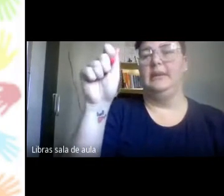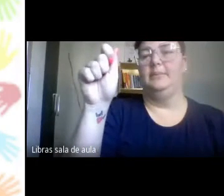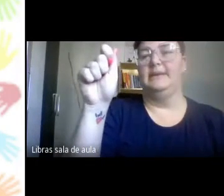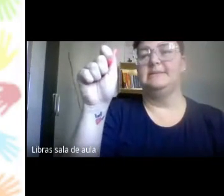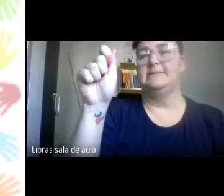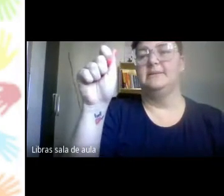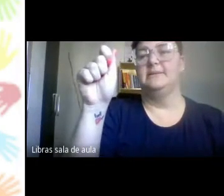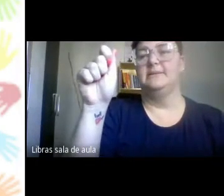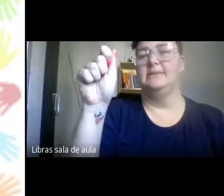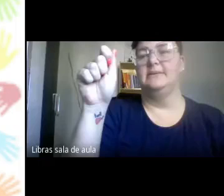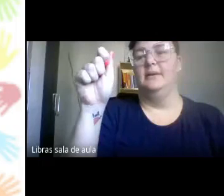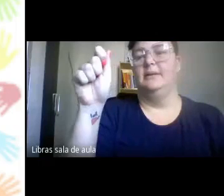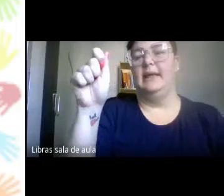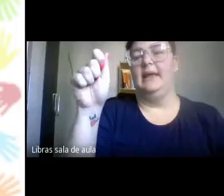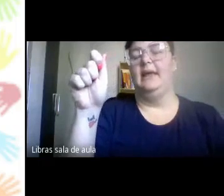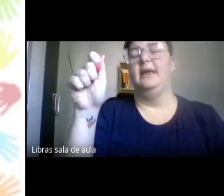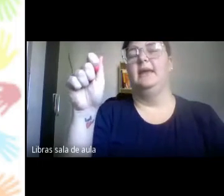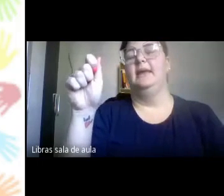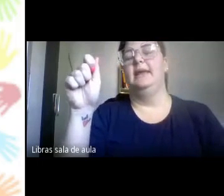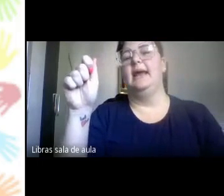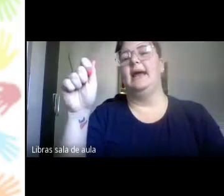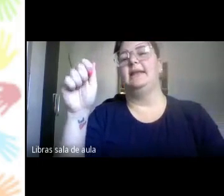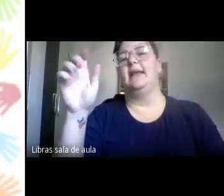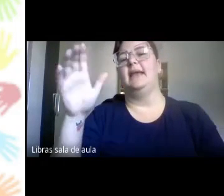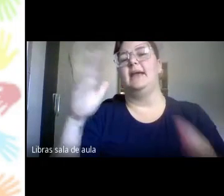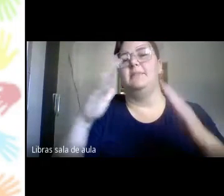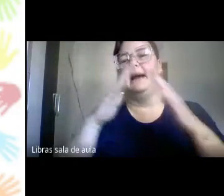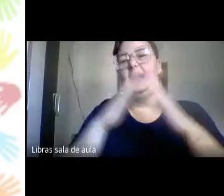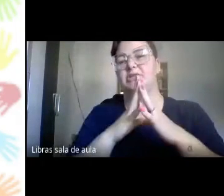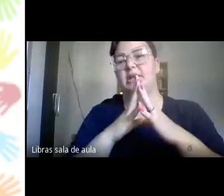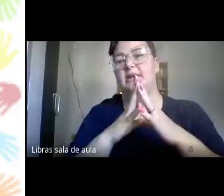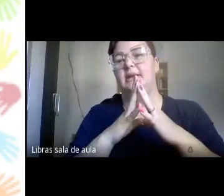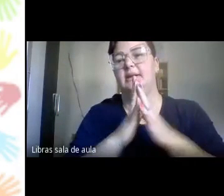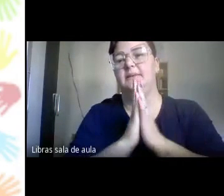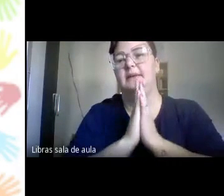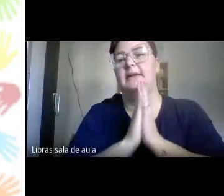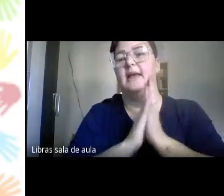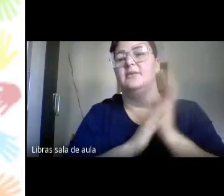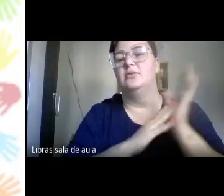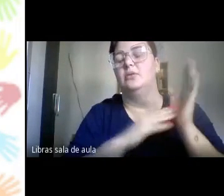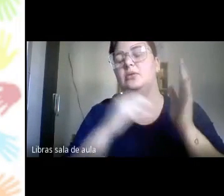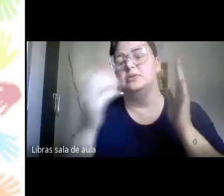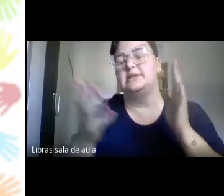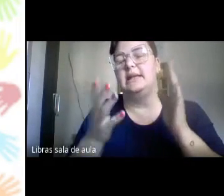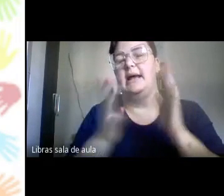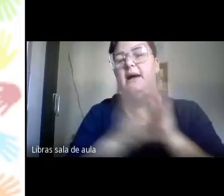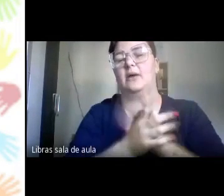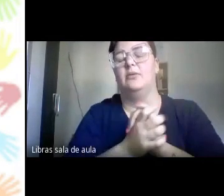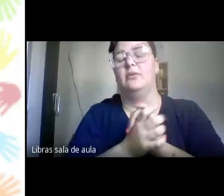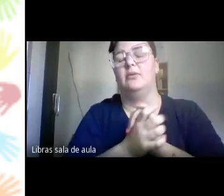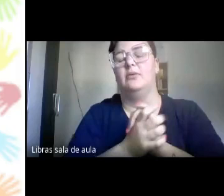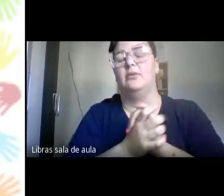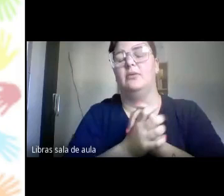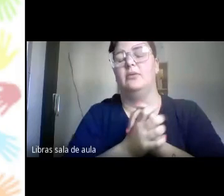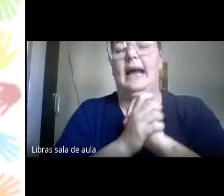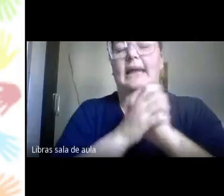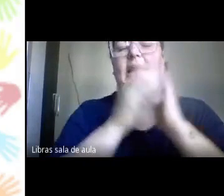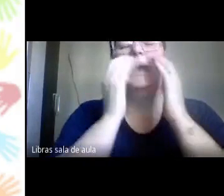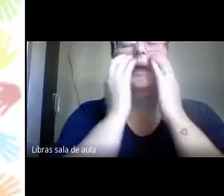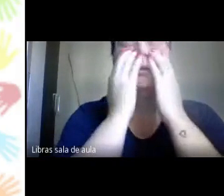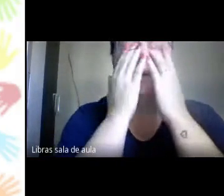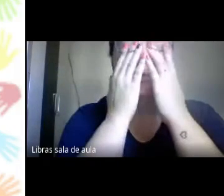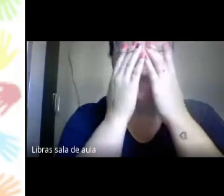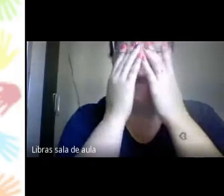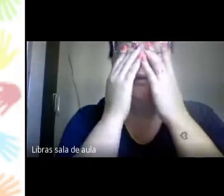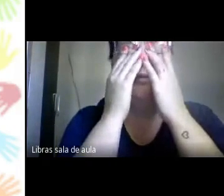em libras, né, e aí tem a imagem e tem o sinal. E